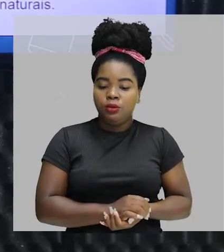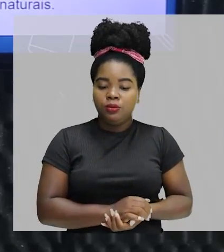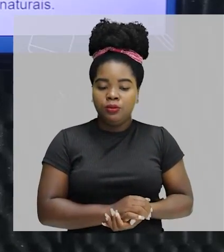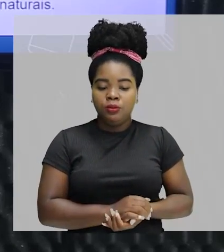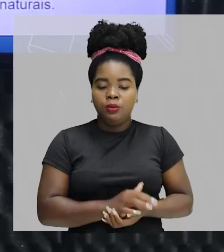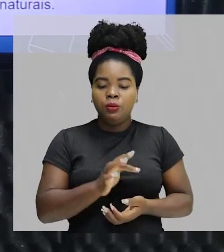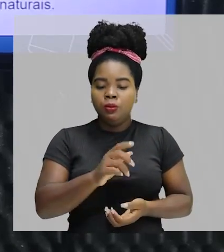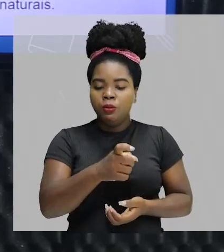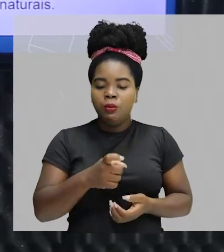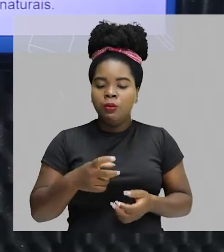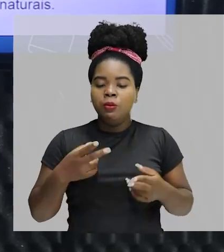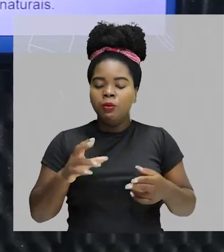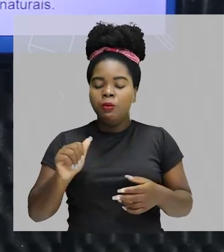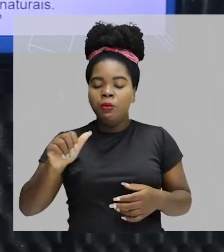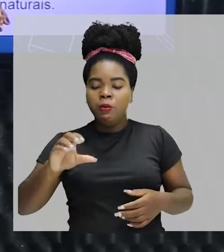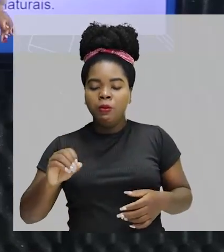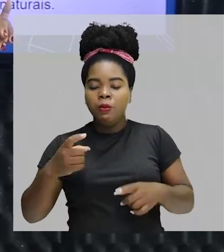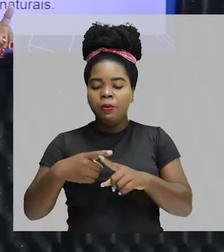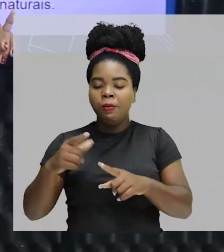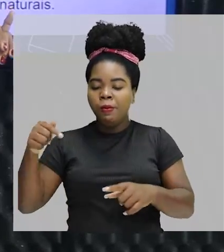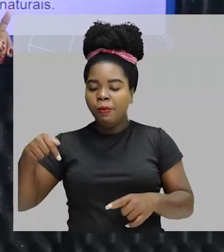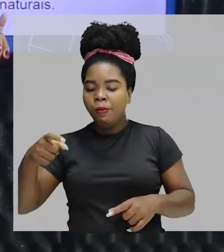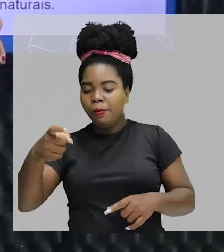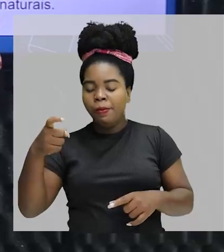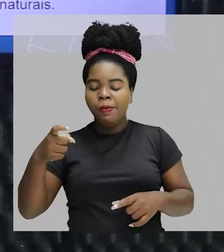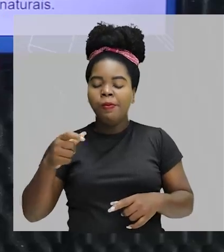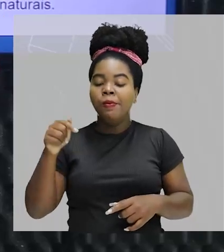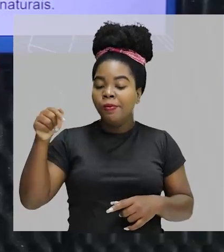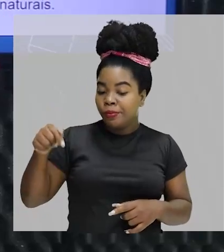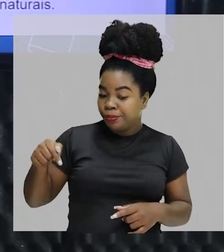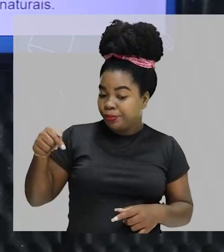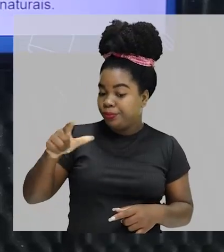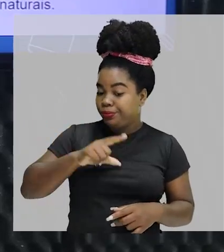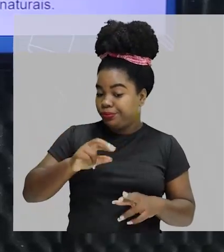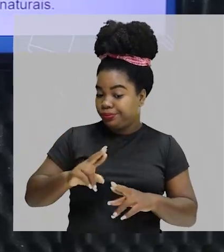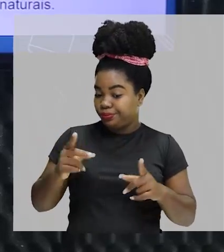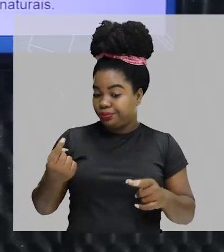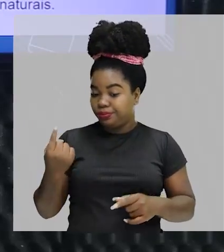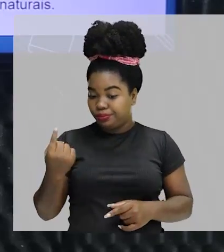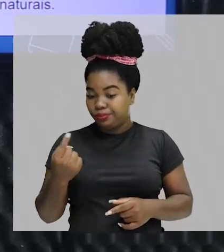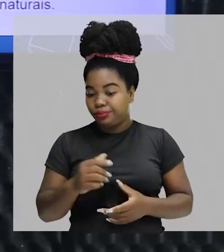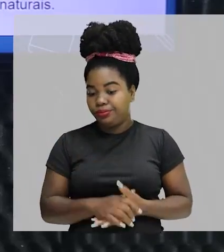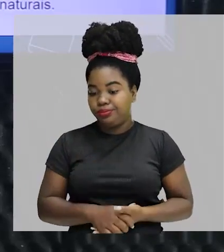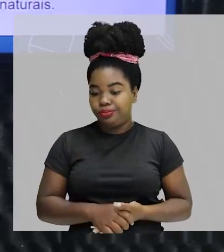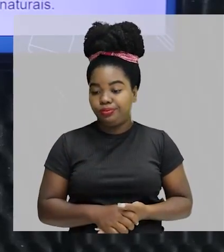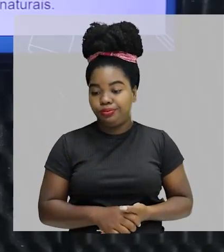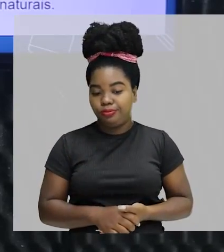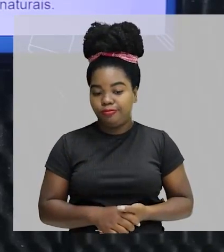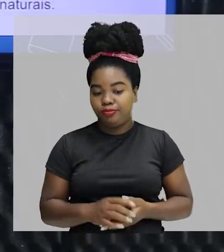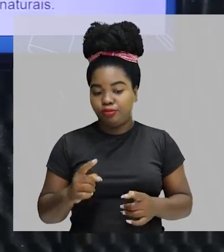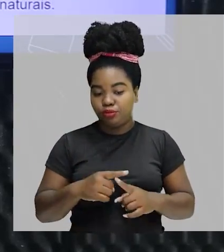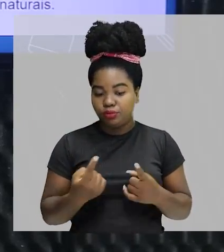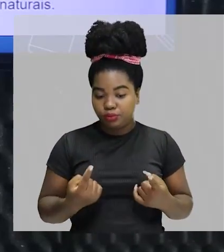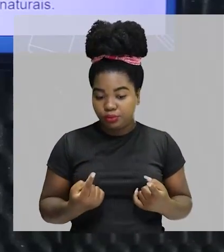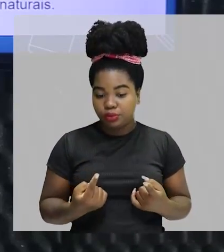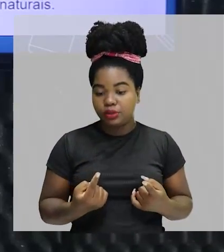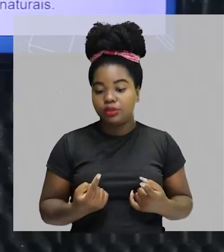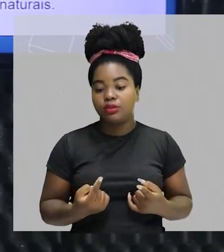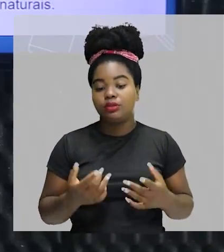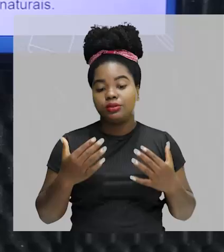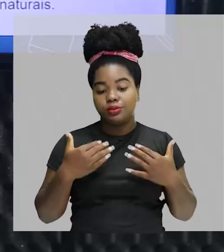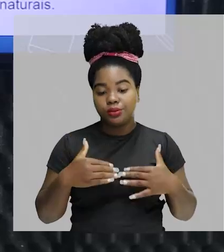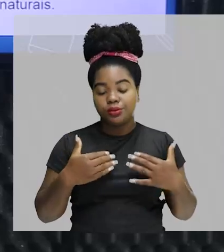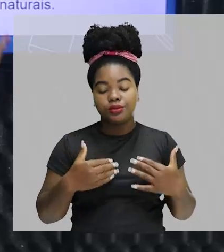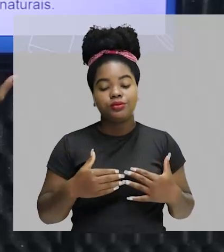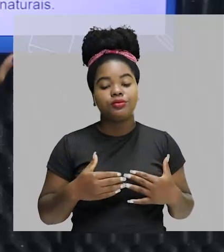igual a 0 vezes q elevado a x, é que o q tem que ser diferente de 1, tá? Só que com uma restrição,